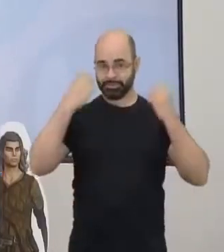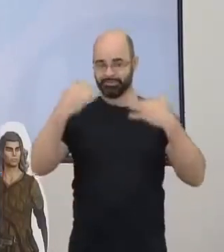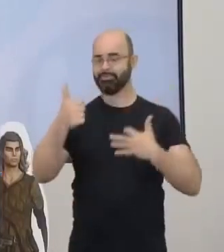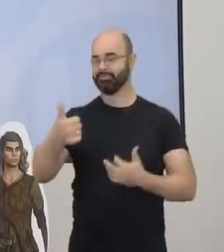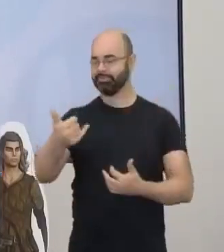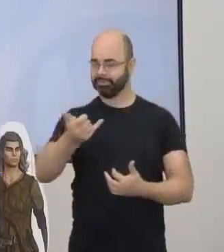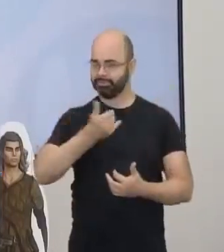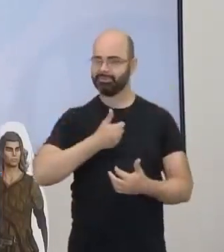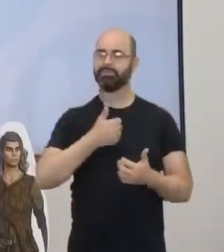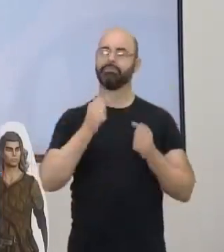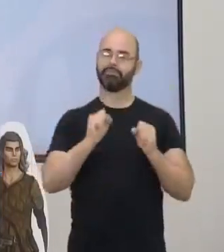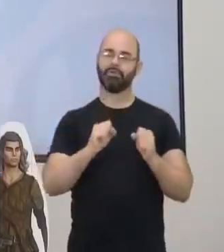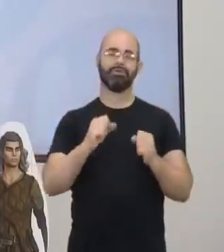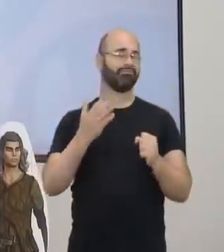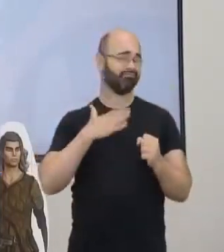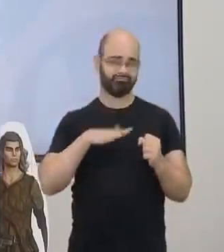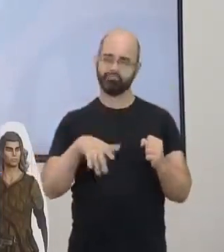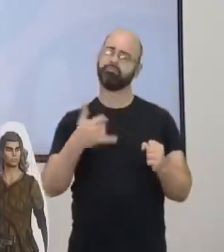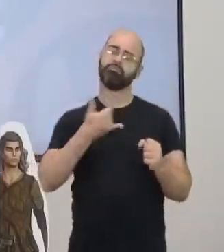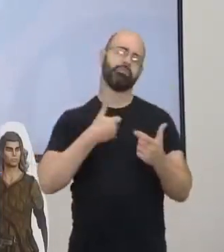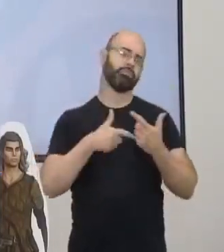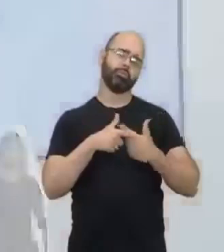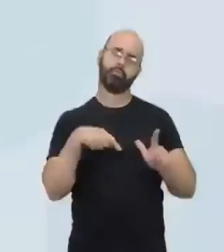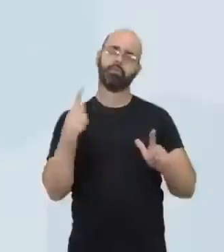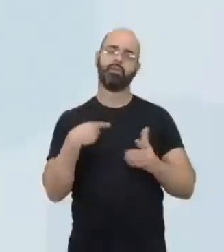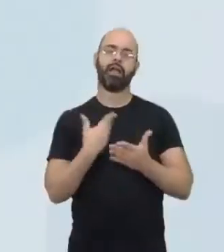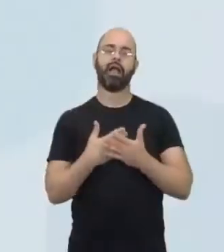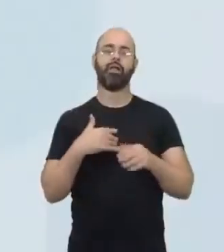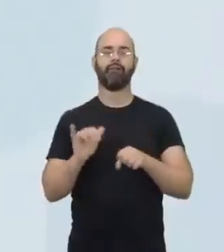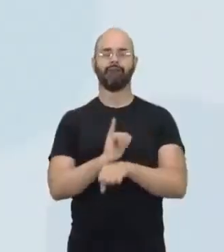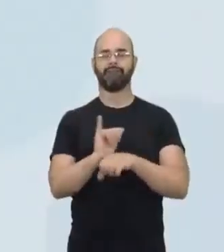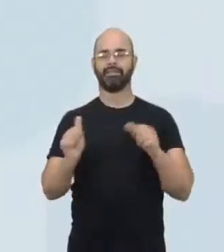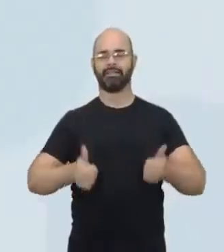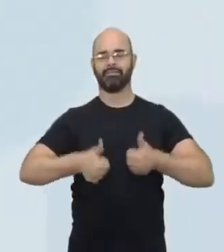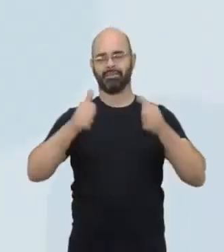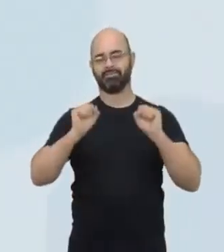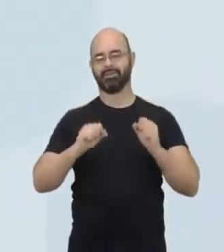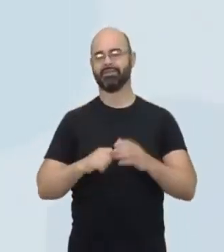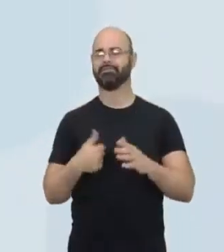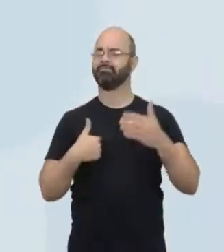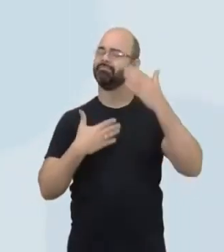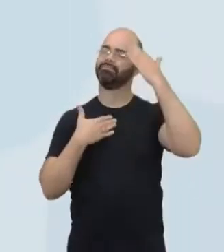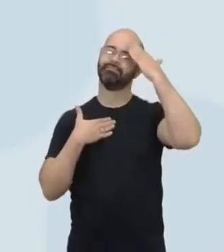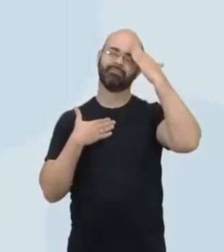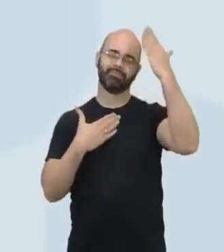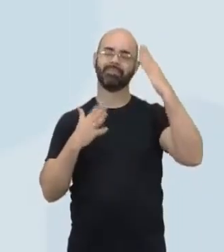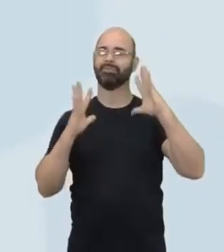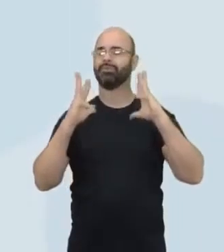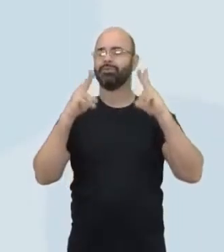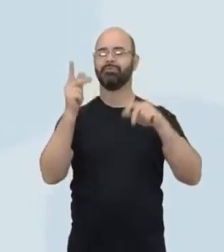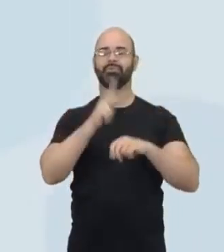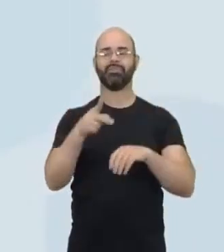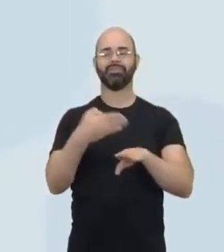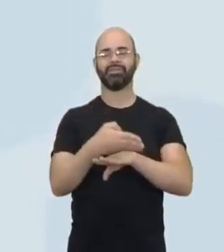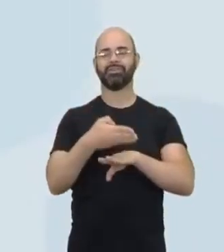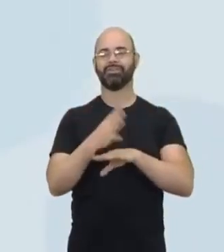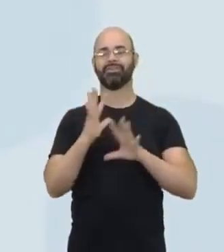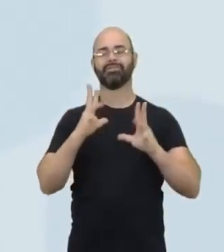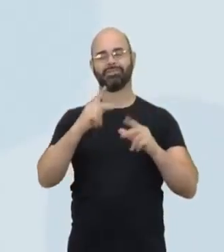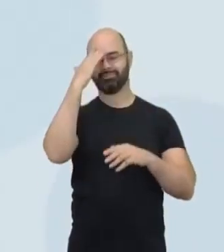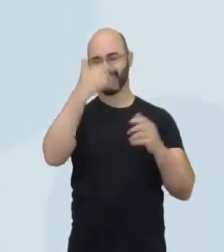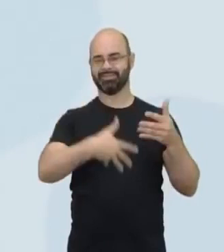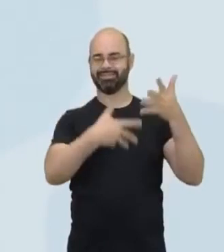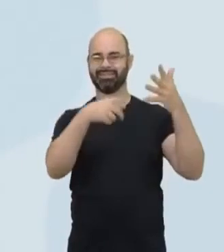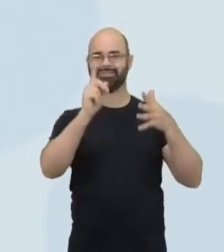não gostaram também, pontuem, que é sempre para a gente fazer uma aula melhor aqui. Eu quero agradecer muito todos os professores que participaram do chat.